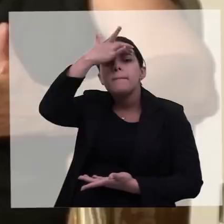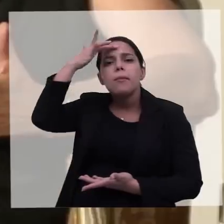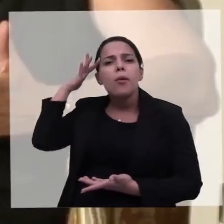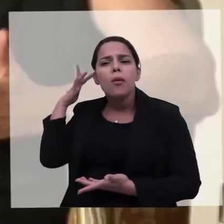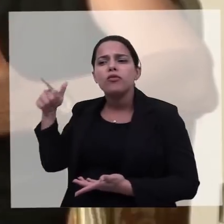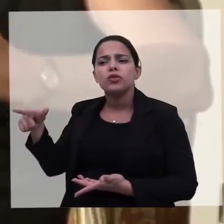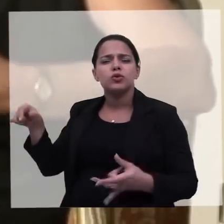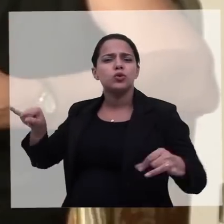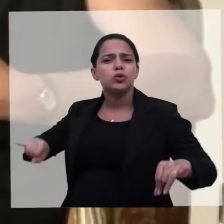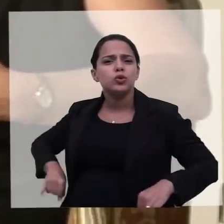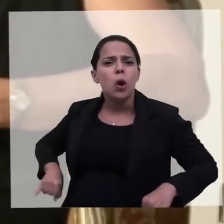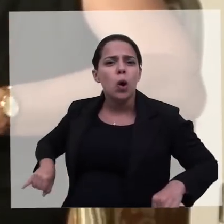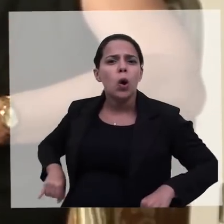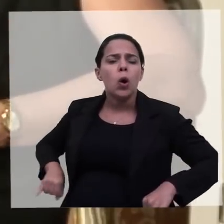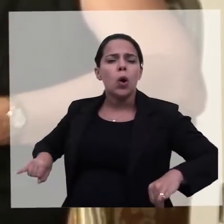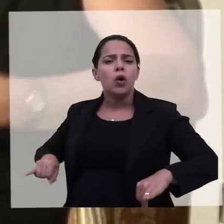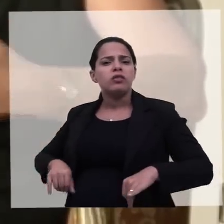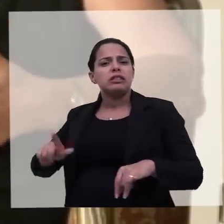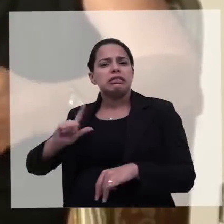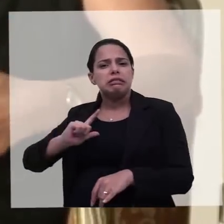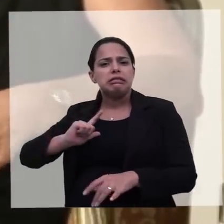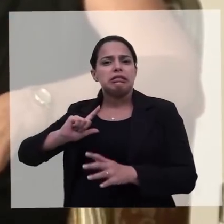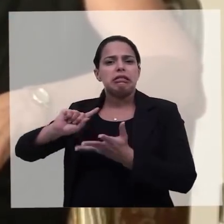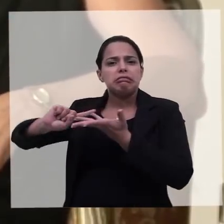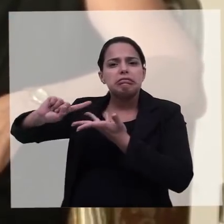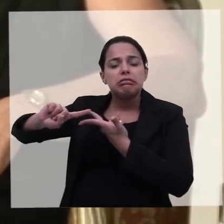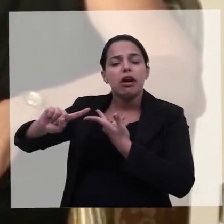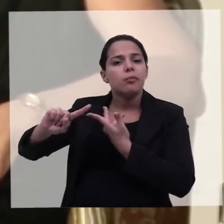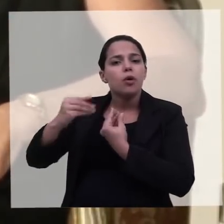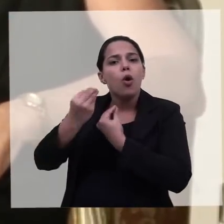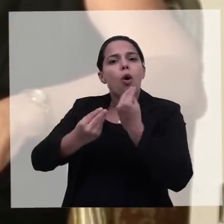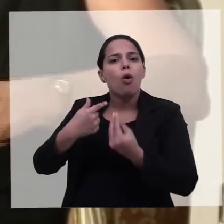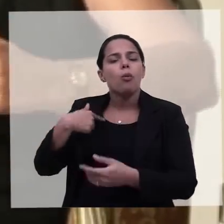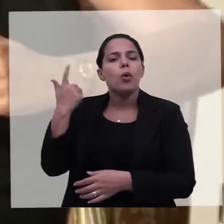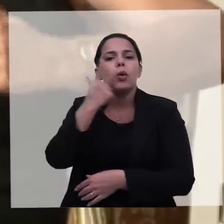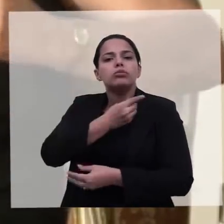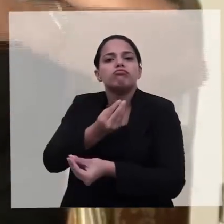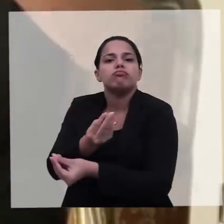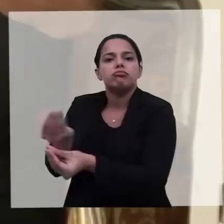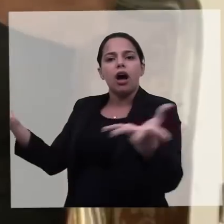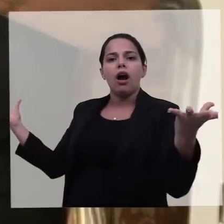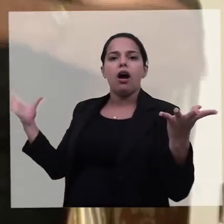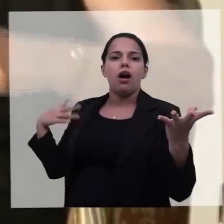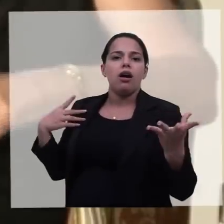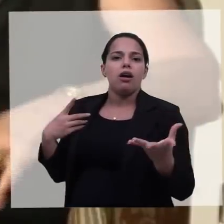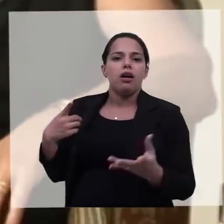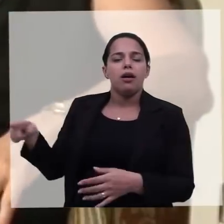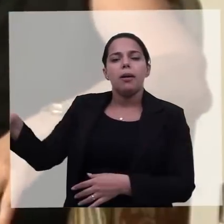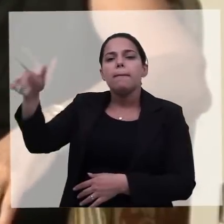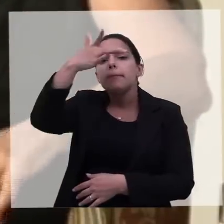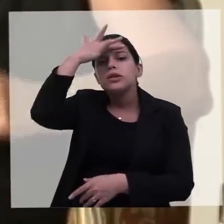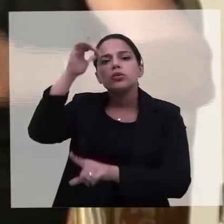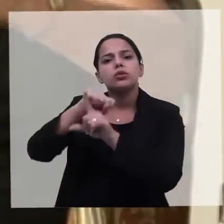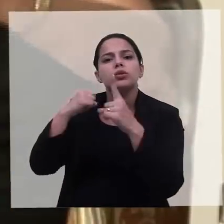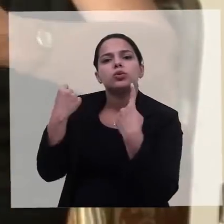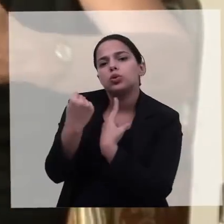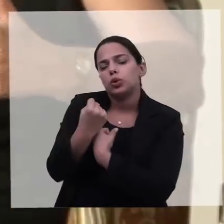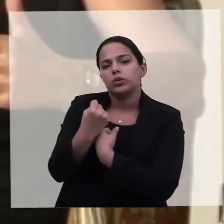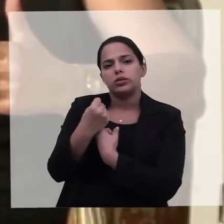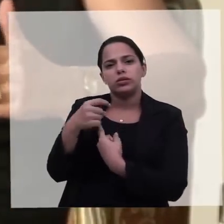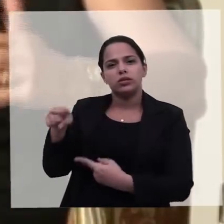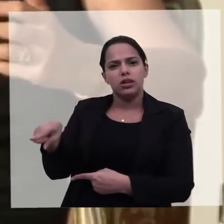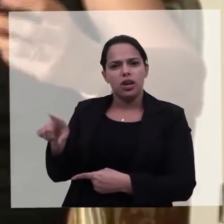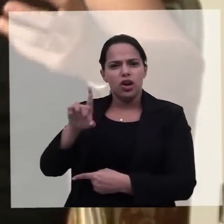povo, e muitas vezes de um povo muito sofrido. Né? Então isso é uma forma de você retornar, levar